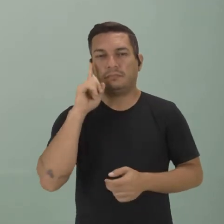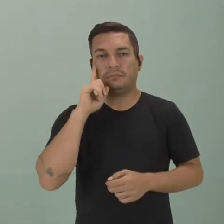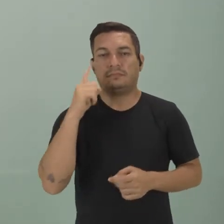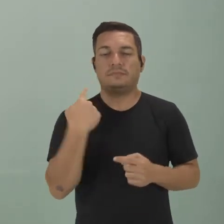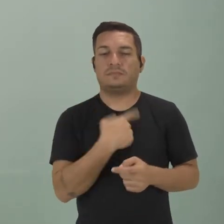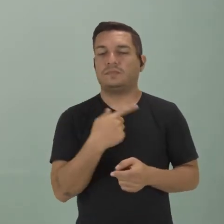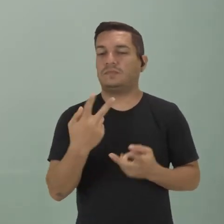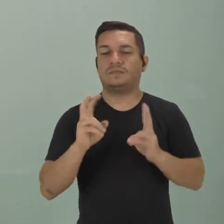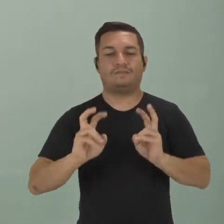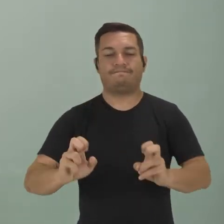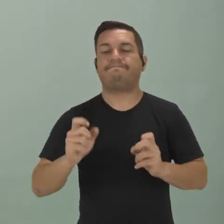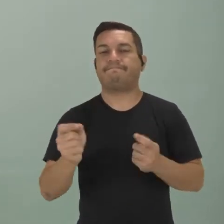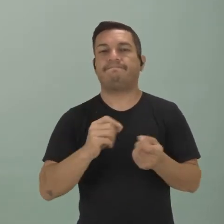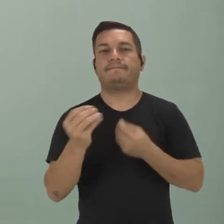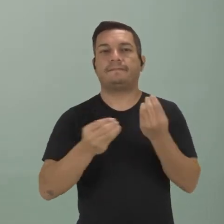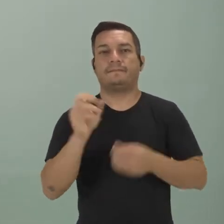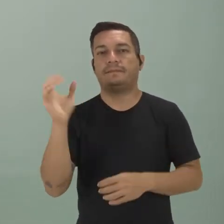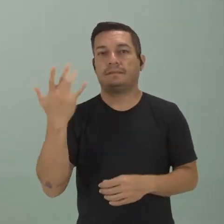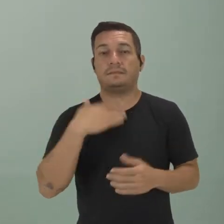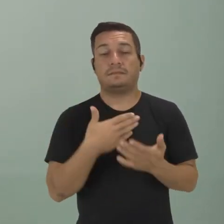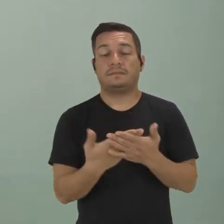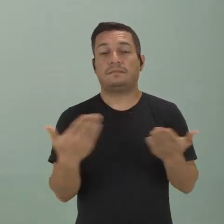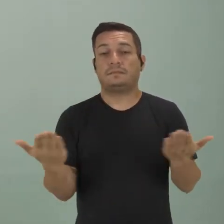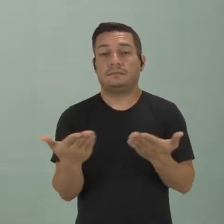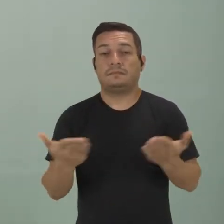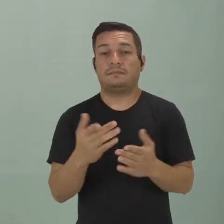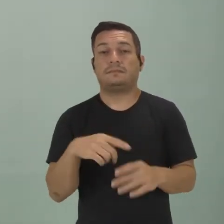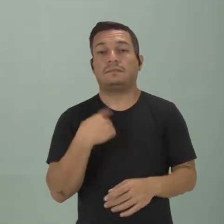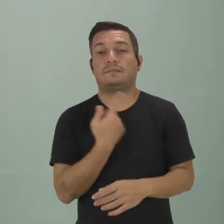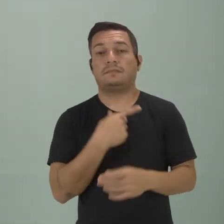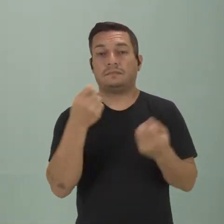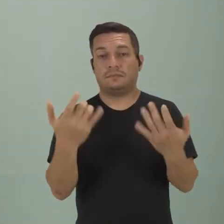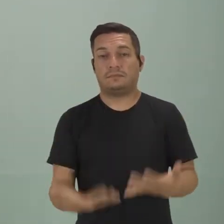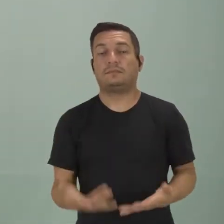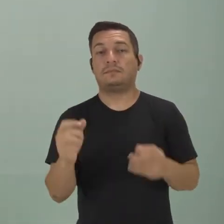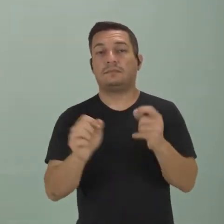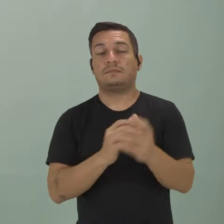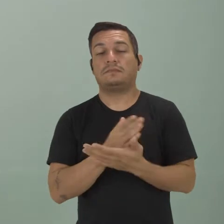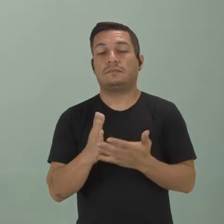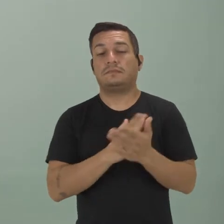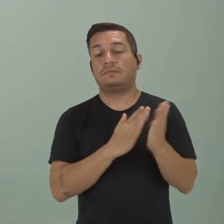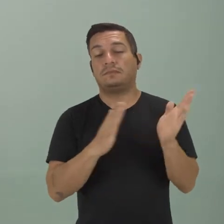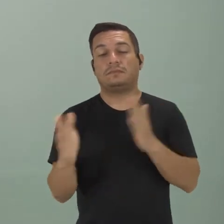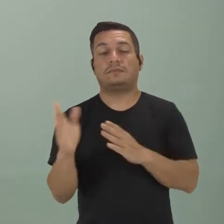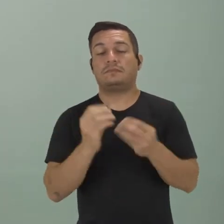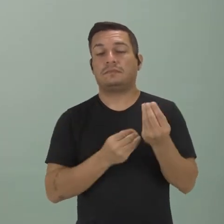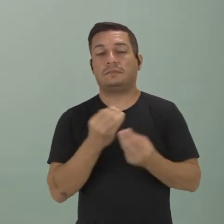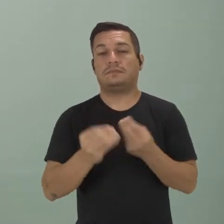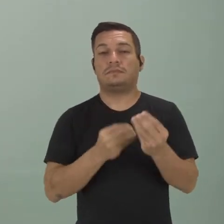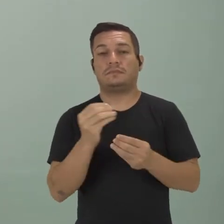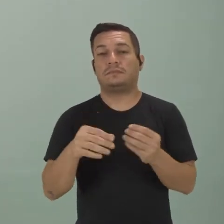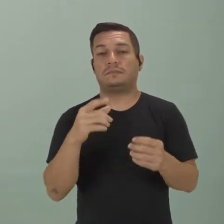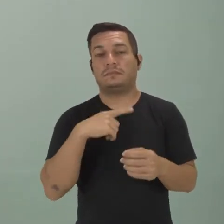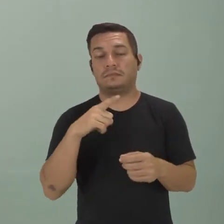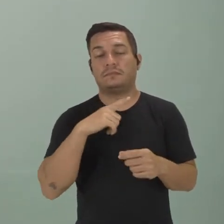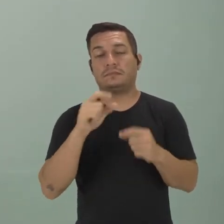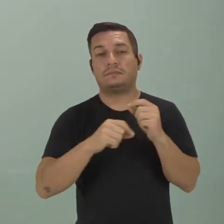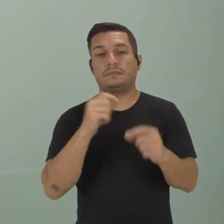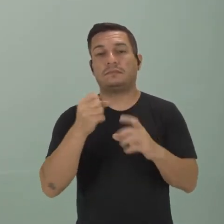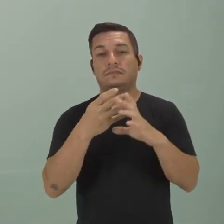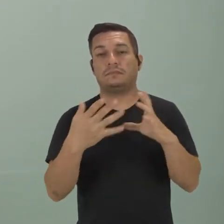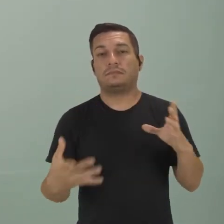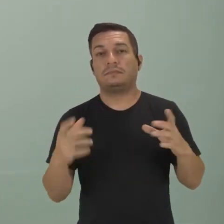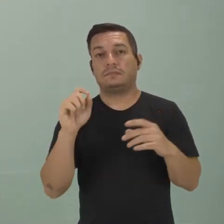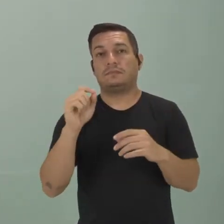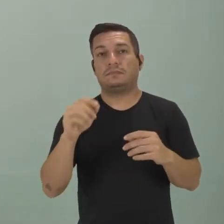dia. Nós só não percebemos como que ele acontece. Então, na aula de hoje, nós vamos tratar aí alguns passos de como se configura e